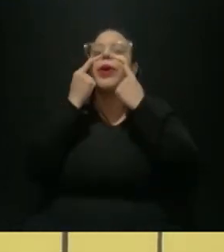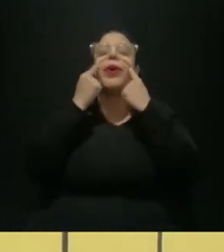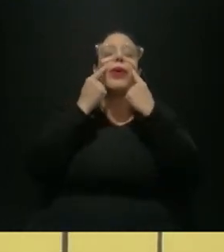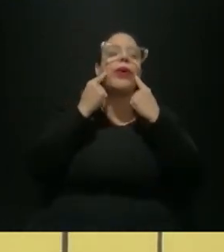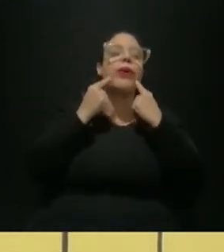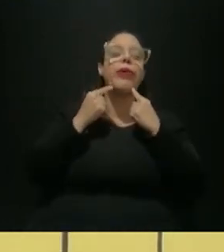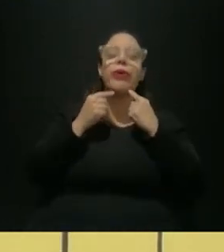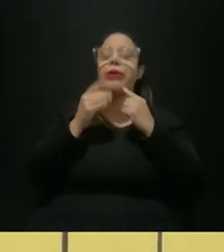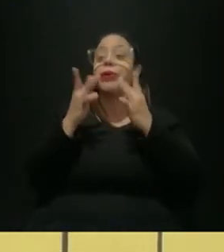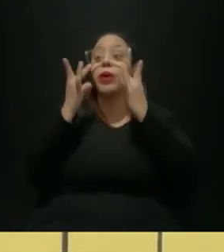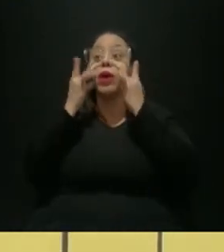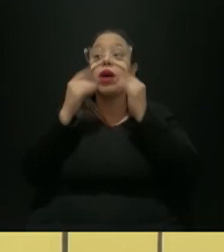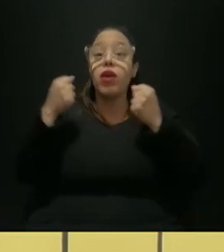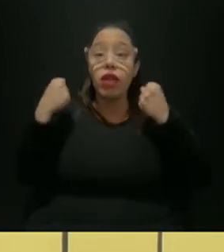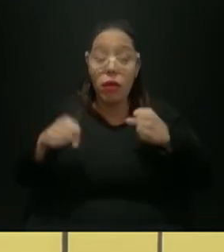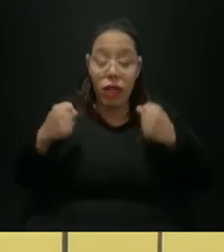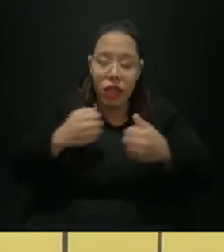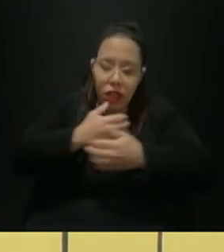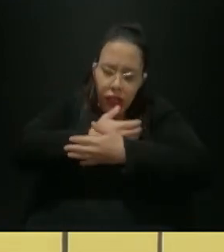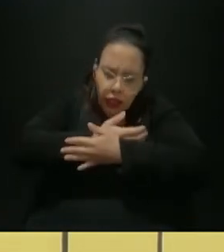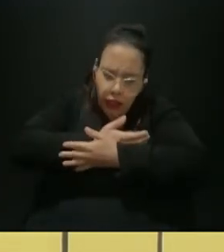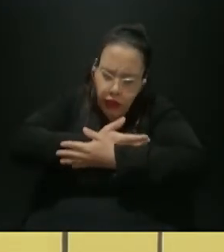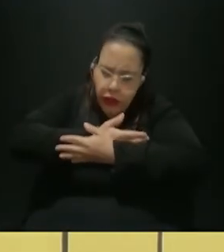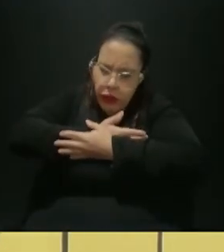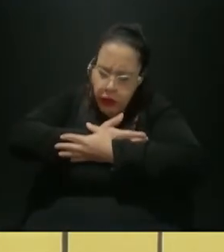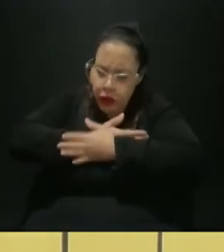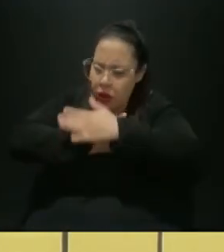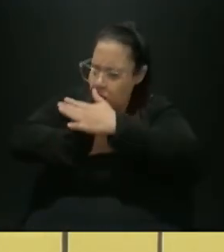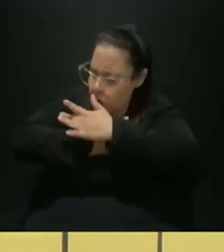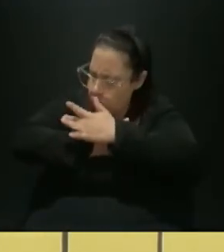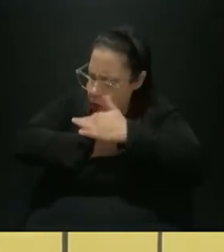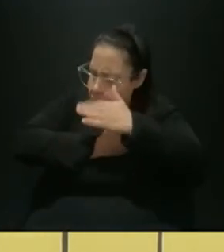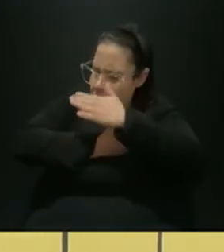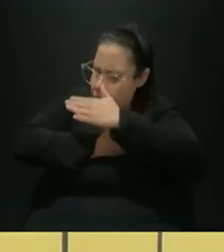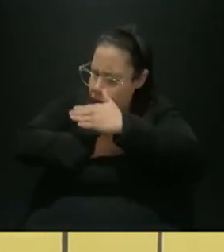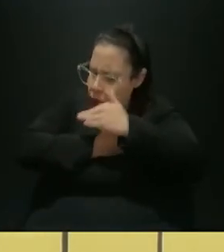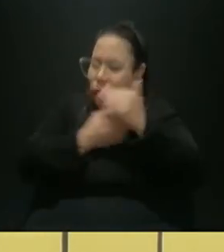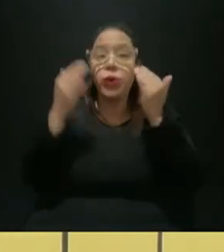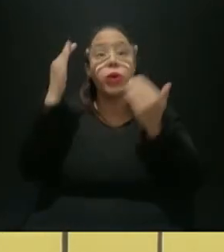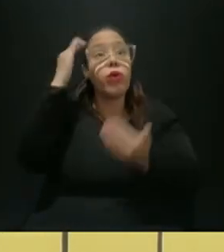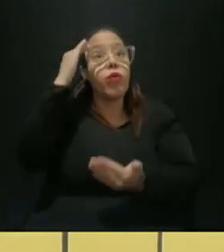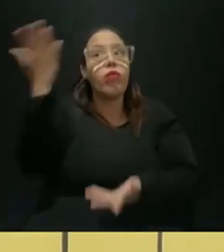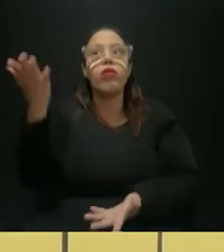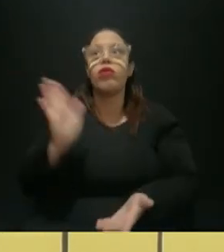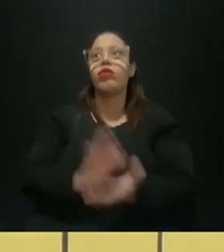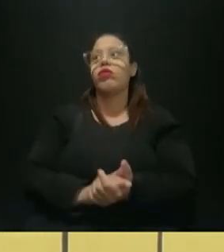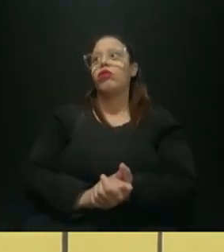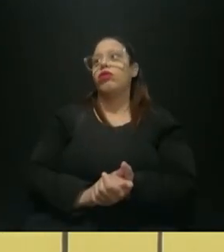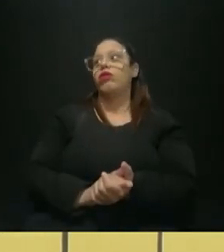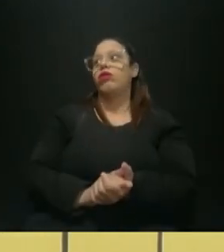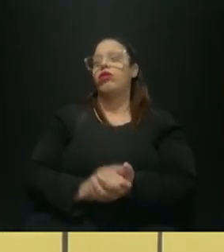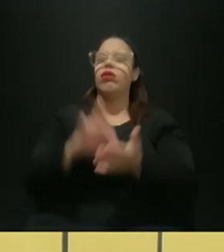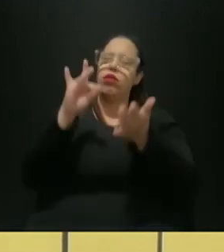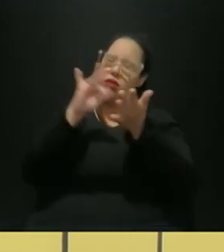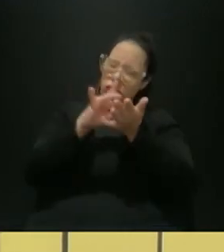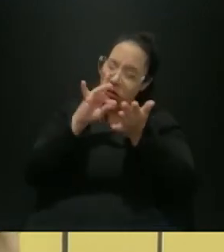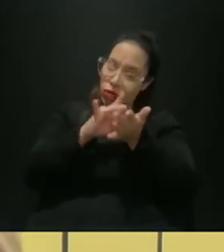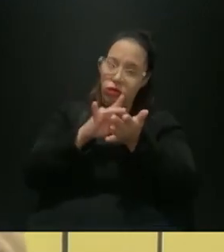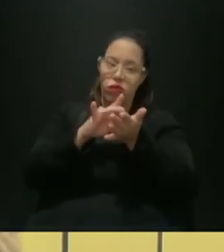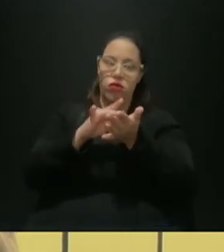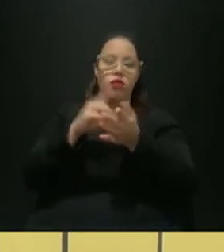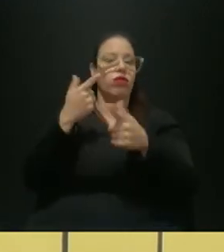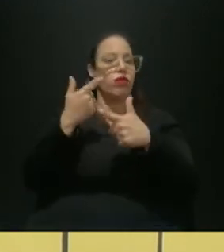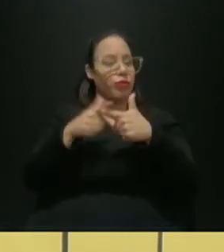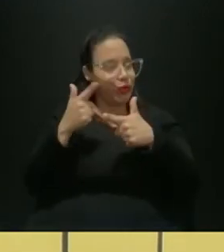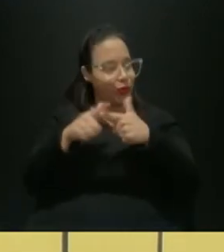precisa pegar, você precisa acariciar, precisa ver, precisa entender. Na verdade, a grande problemática disso tudo